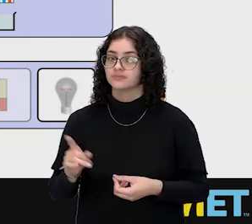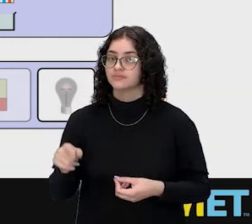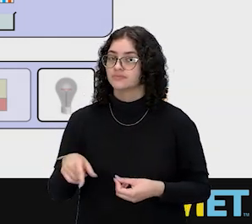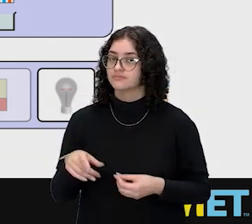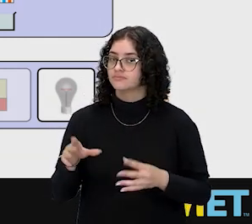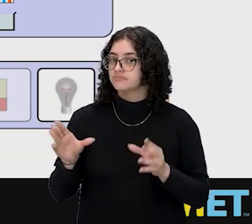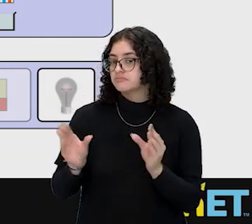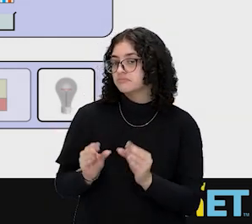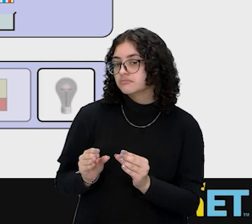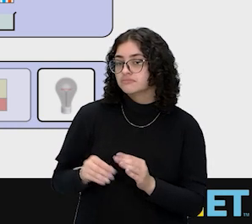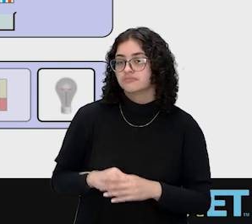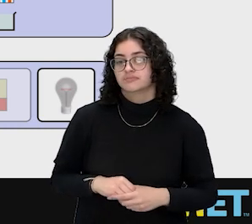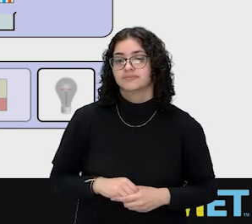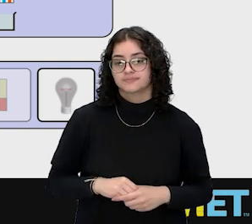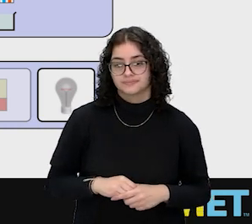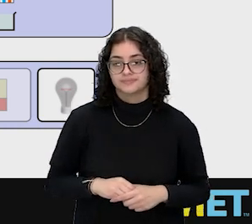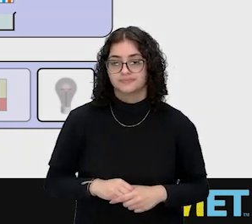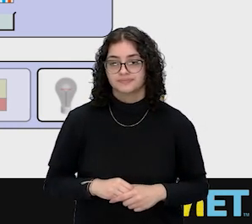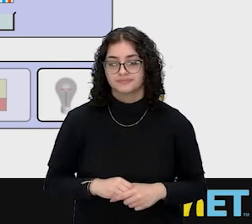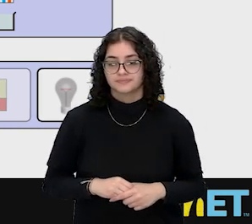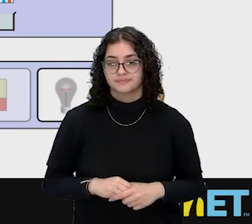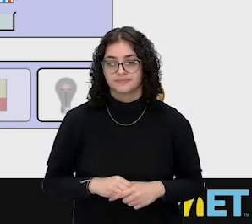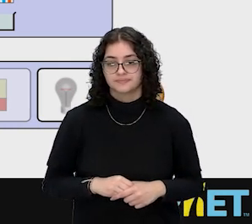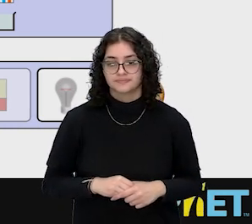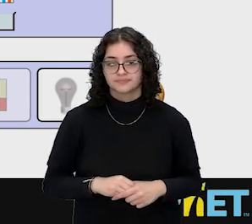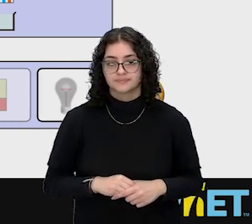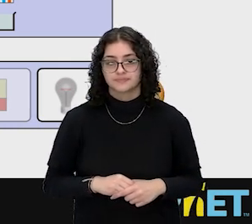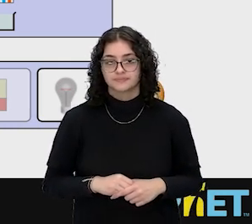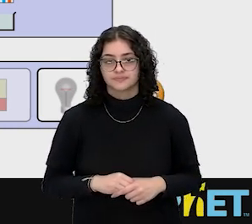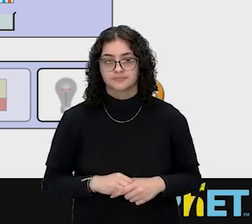é menor, tá? Agora vamos ver lá